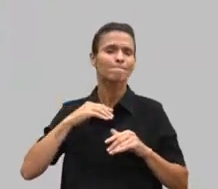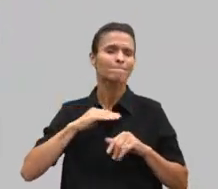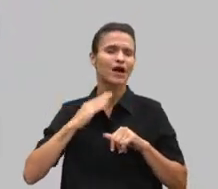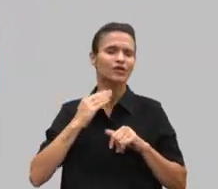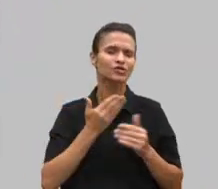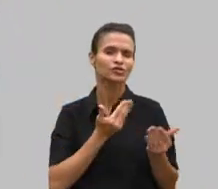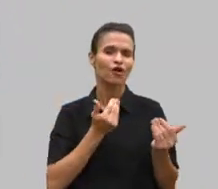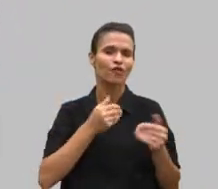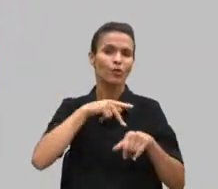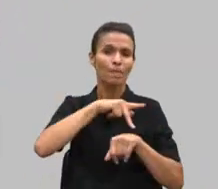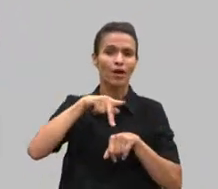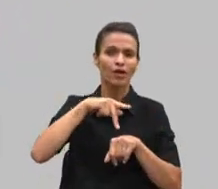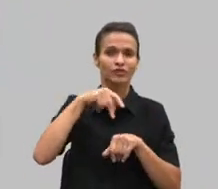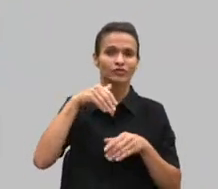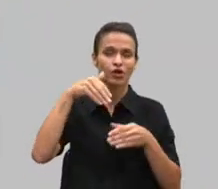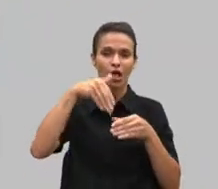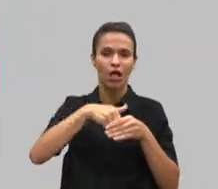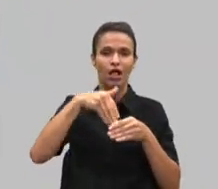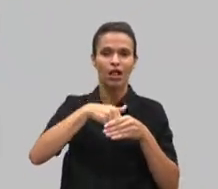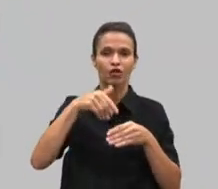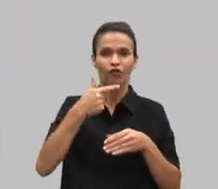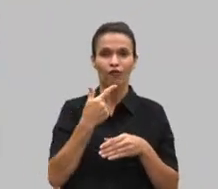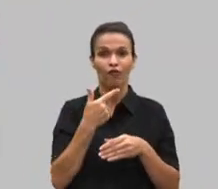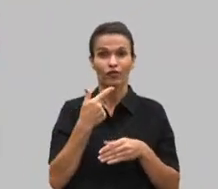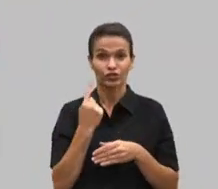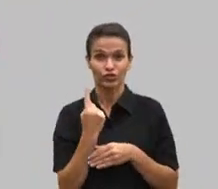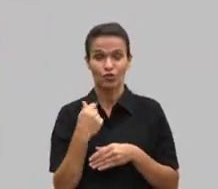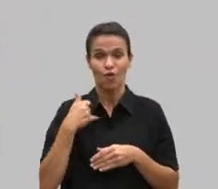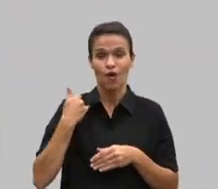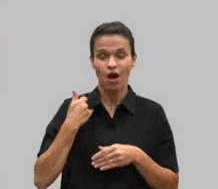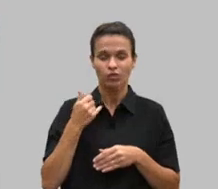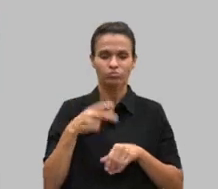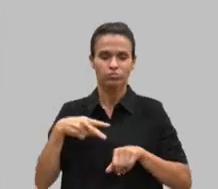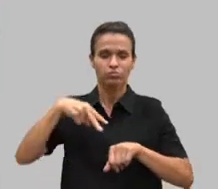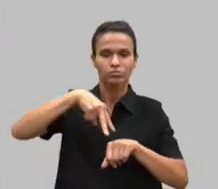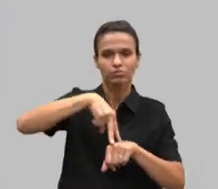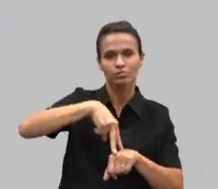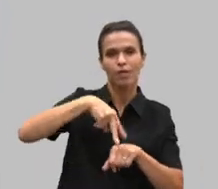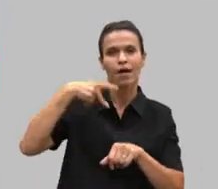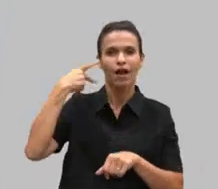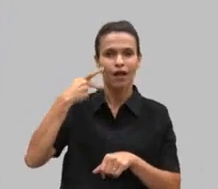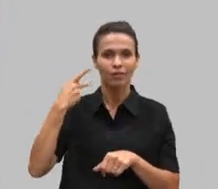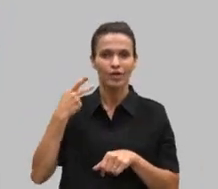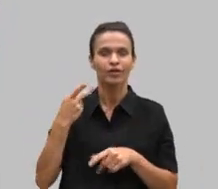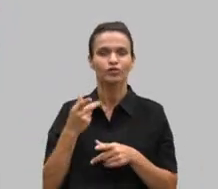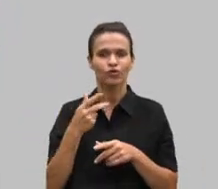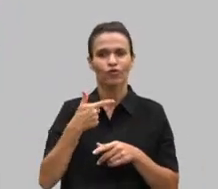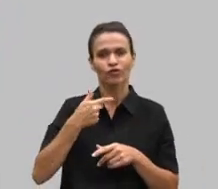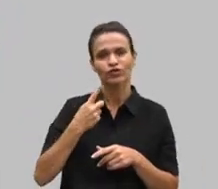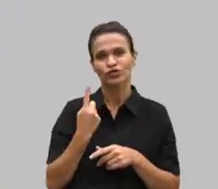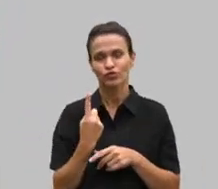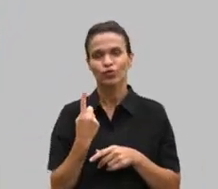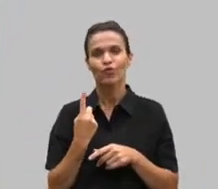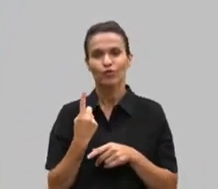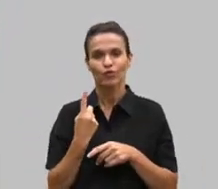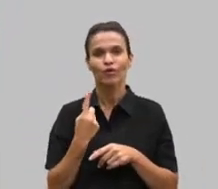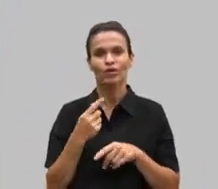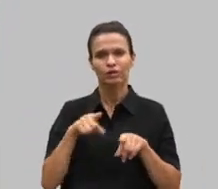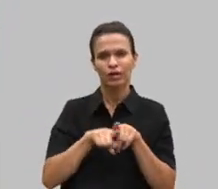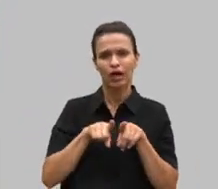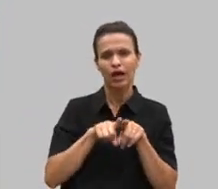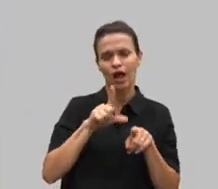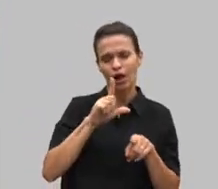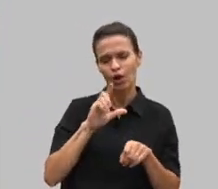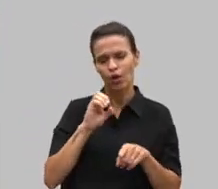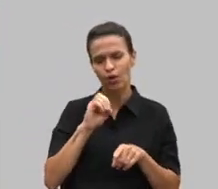país foi Eleita com 20 anos e assumiu aqui o Parlamento com 21 anos de idade nós temos deputada Lohana aos seus 27 nós temos